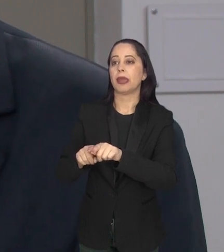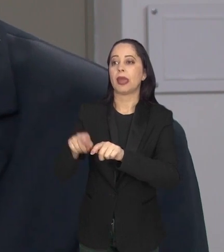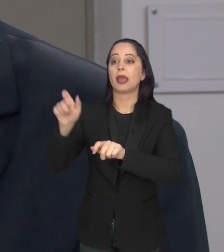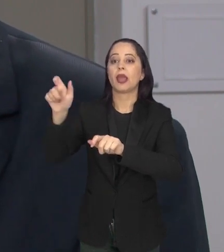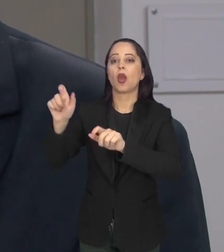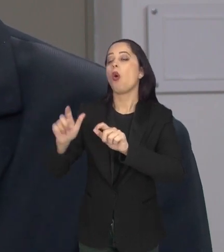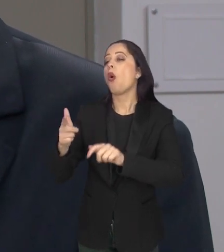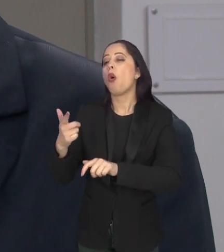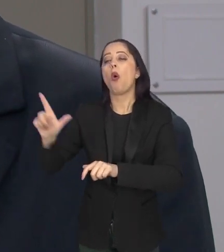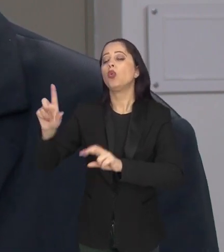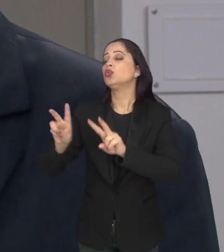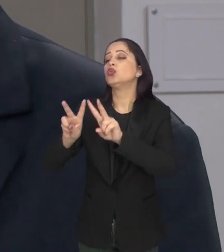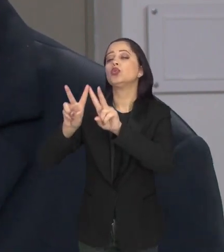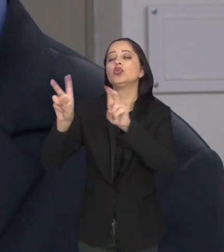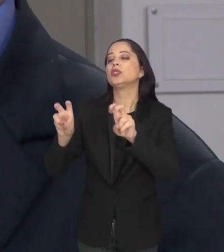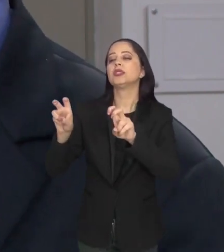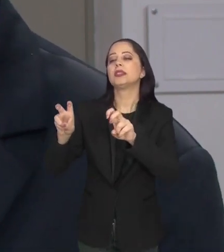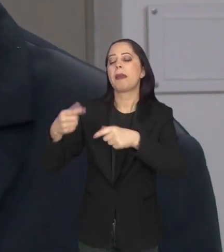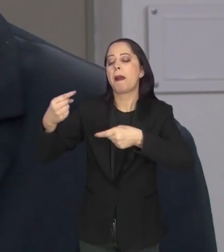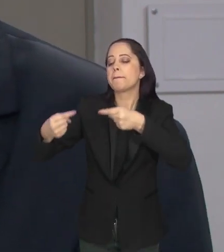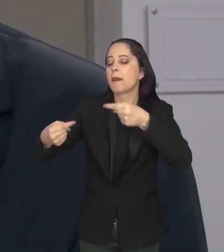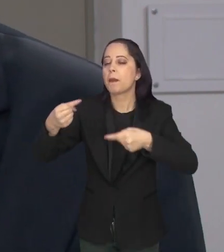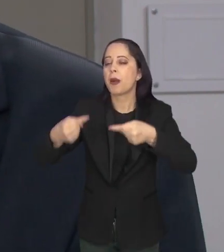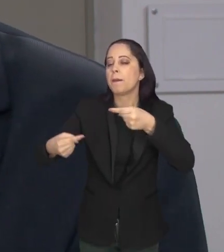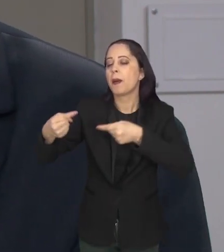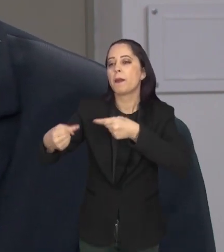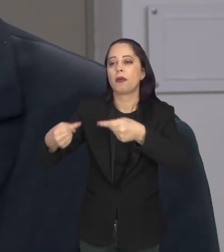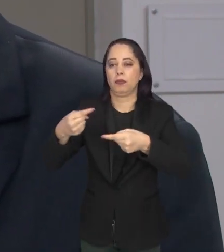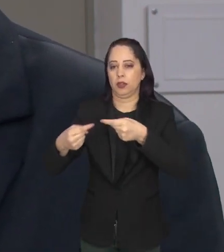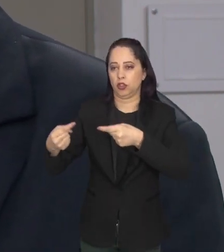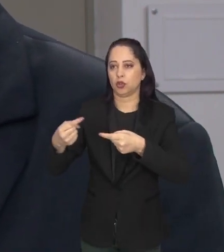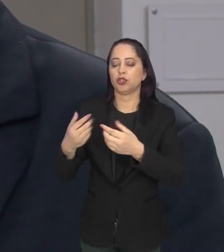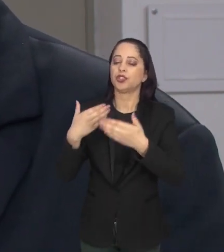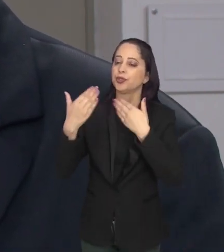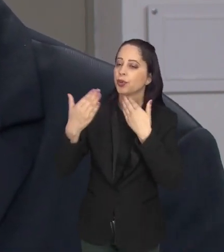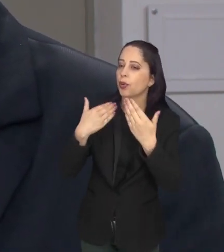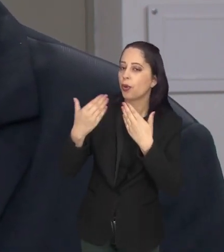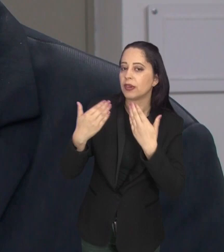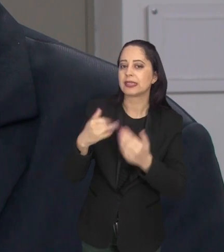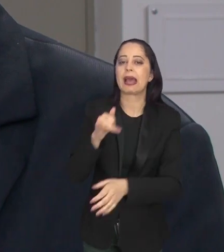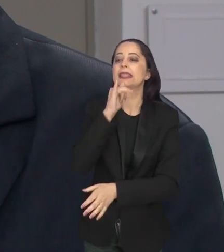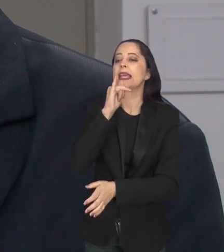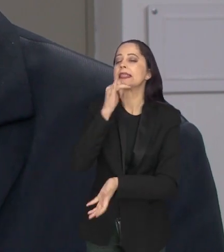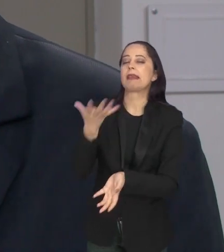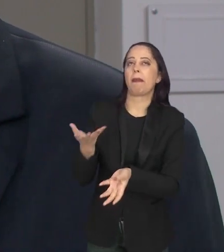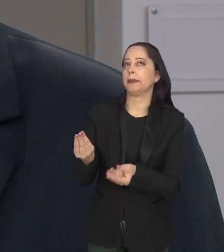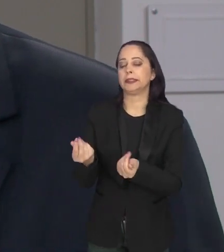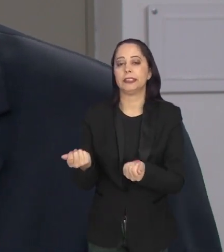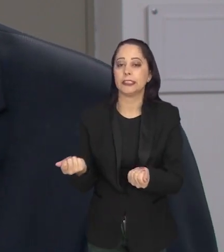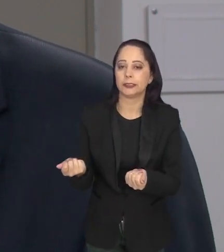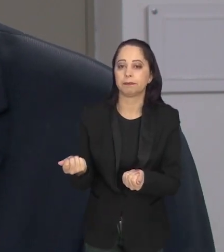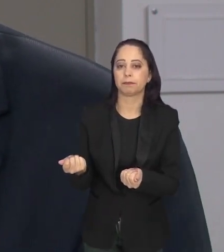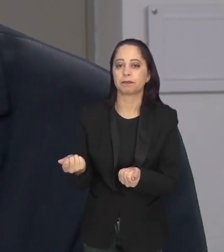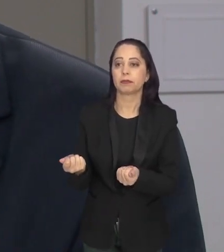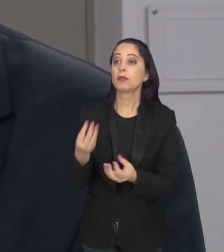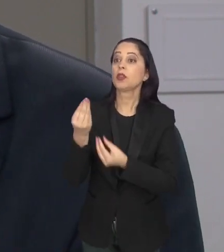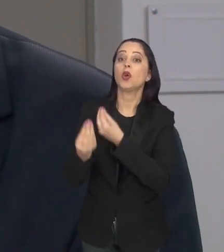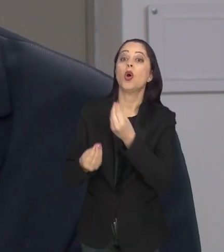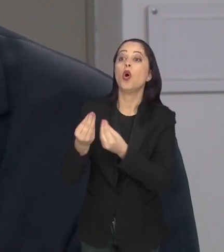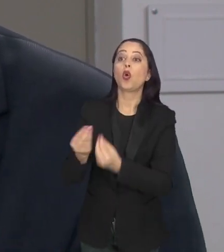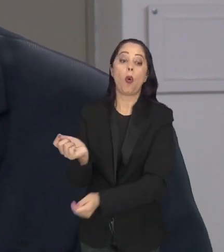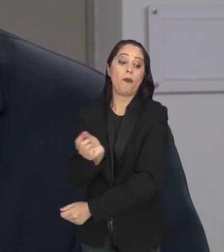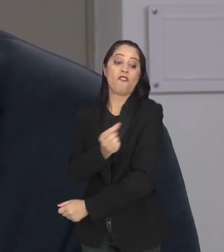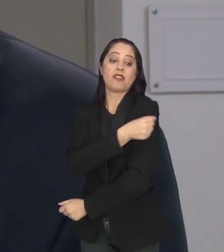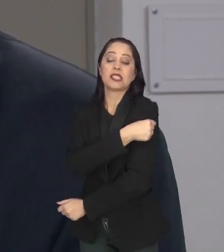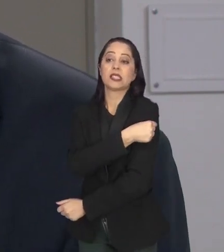atores podem ser convidados e outros temas também podem ser conversados. Tipo, vamos dar um exemplo aqui,